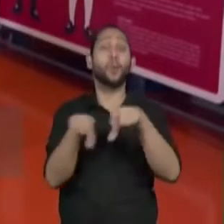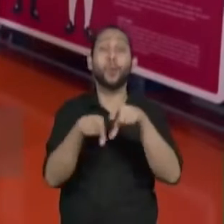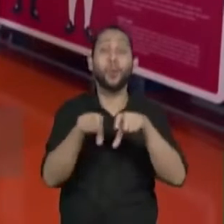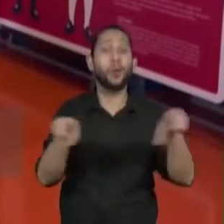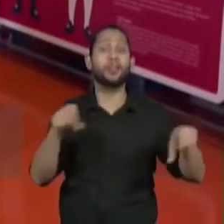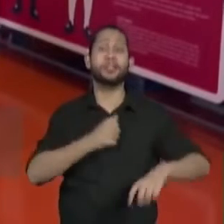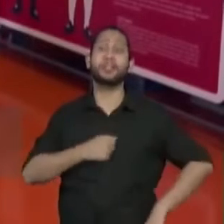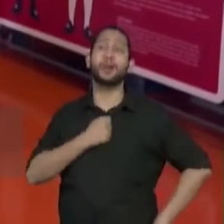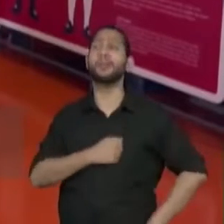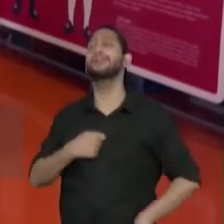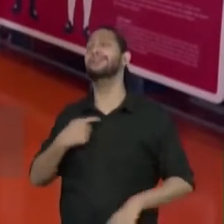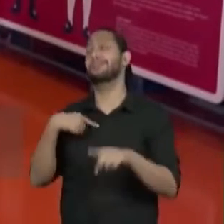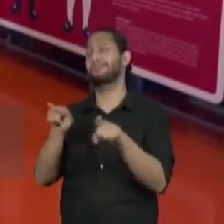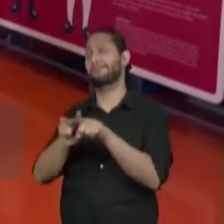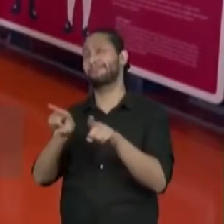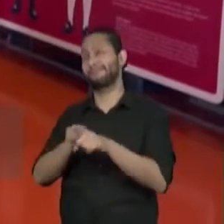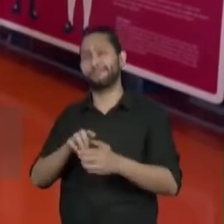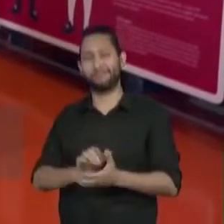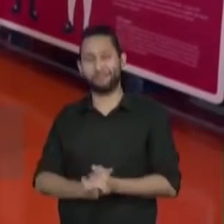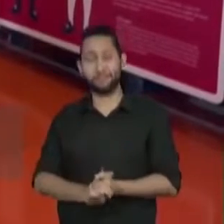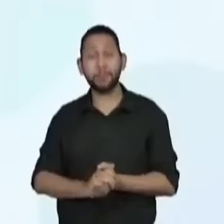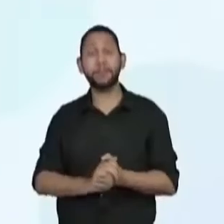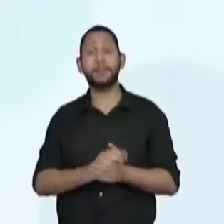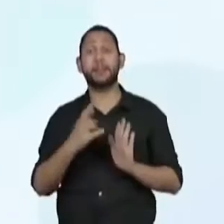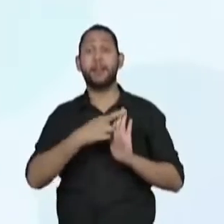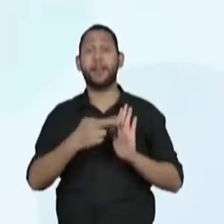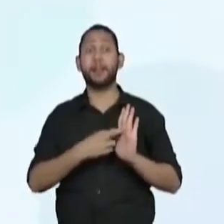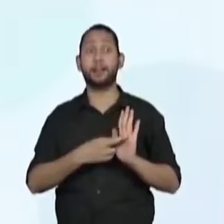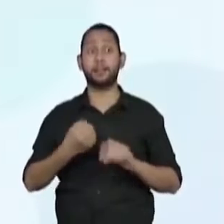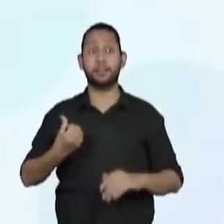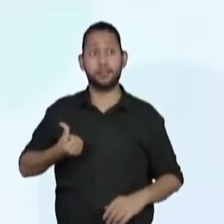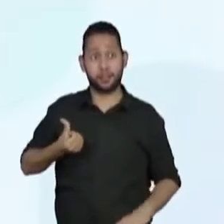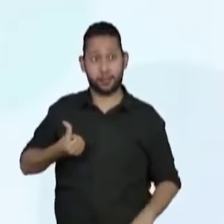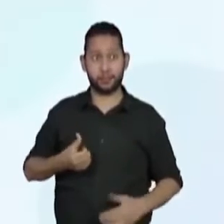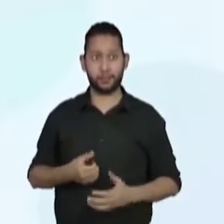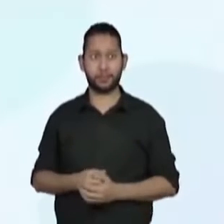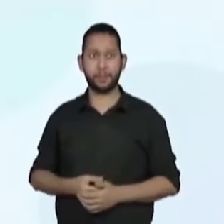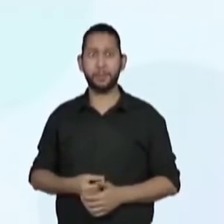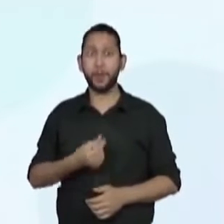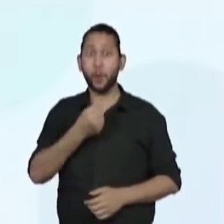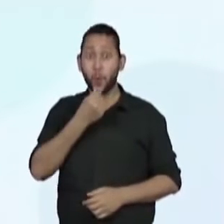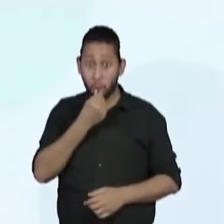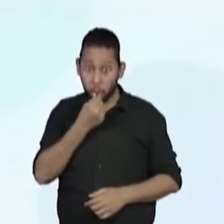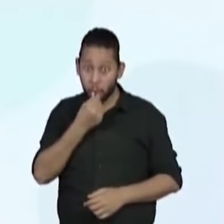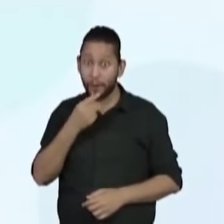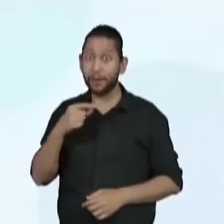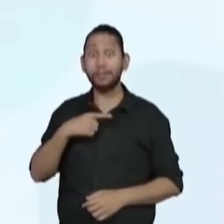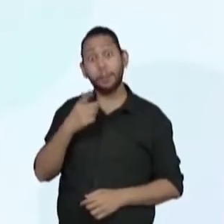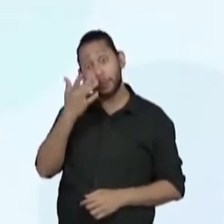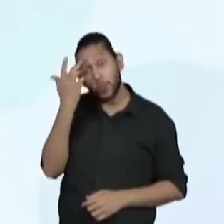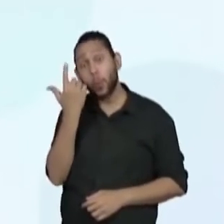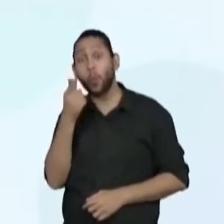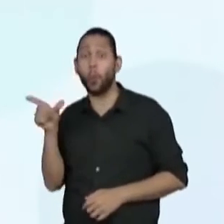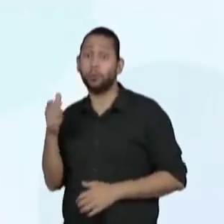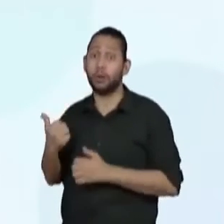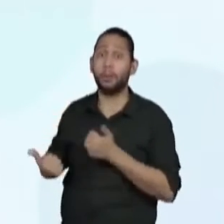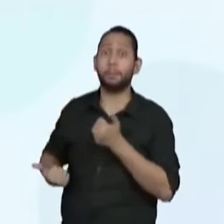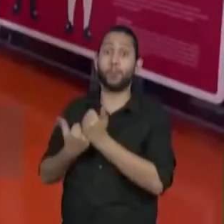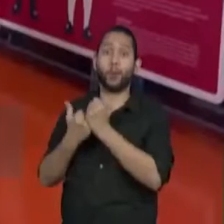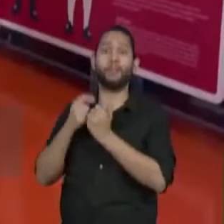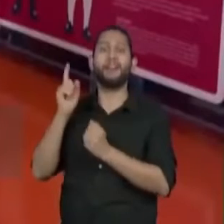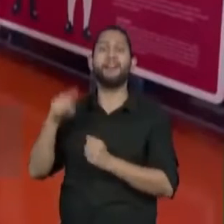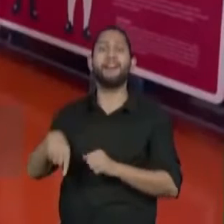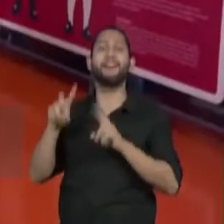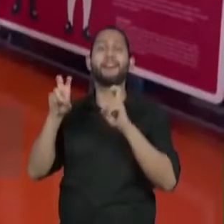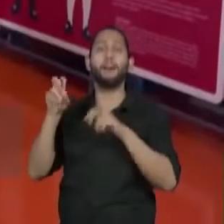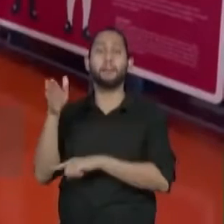Com certeza. O que mais, Fran? Vamos Regra lá. número 6, Sim. os árbitros assistentes, bandeirinhas.